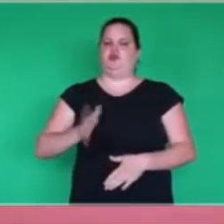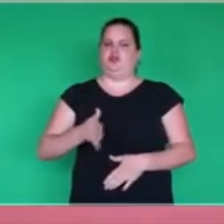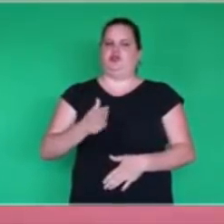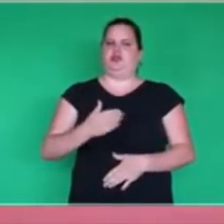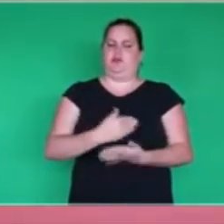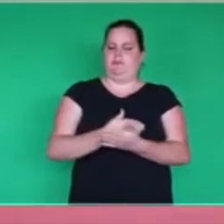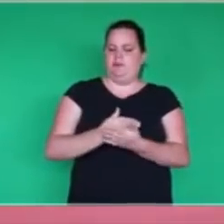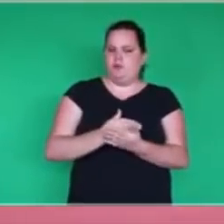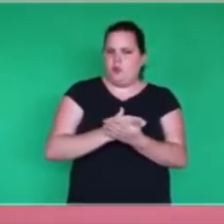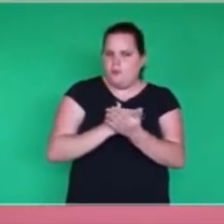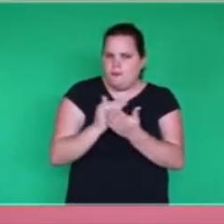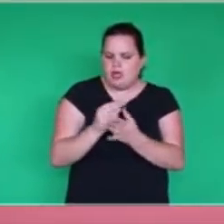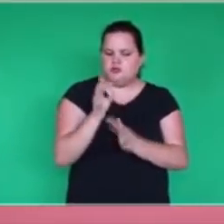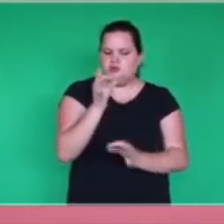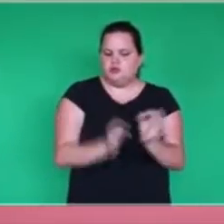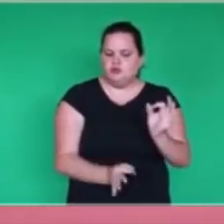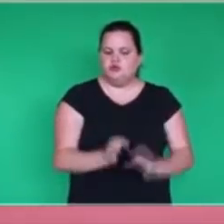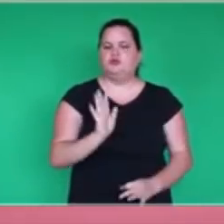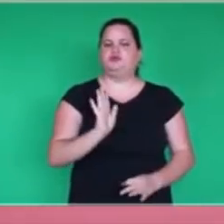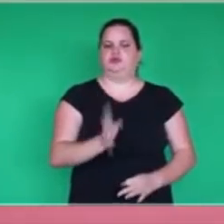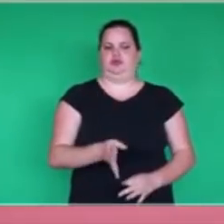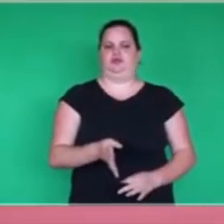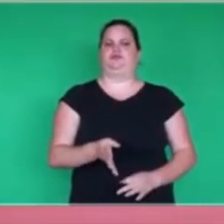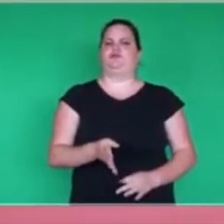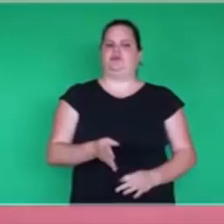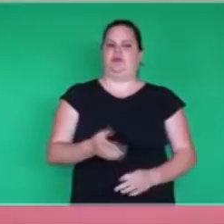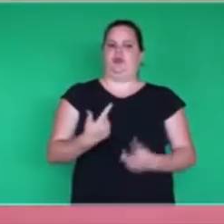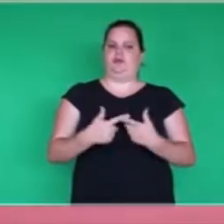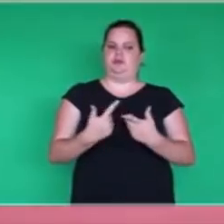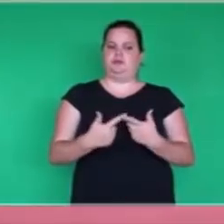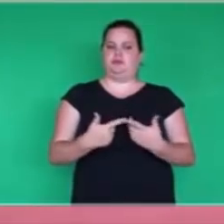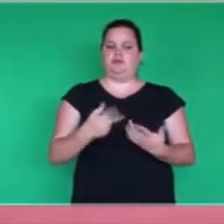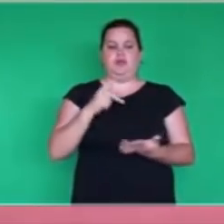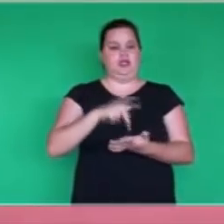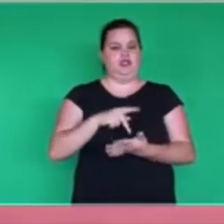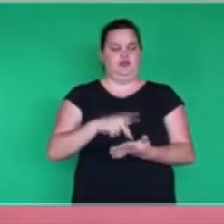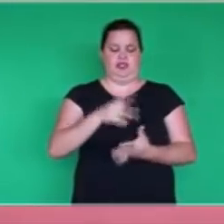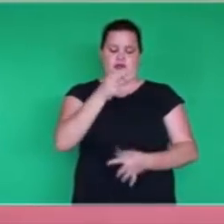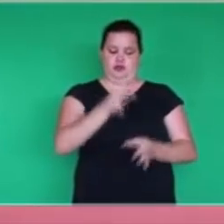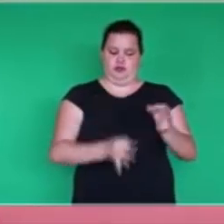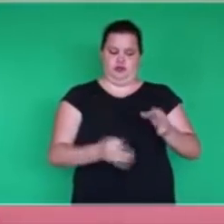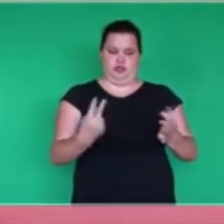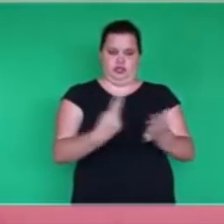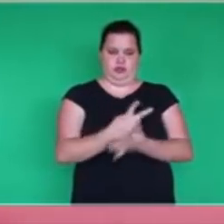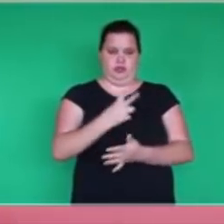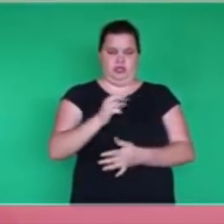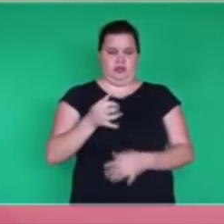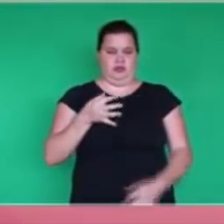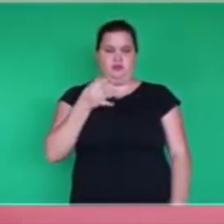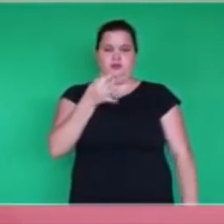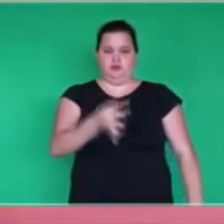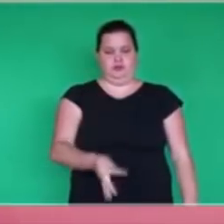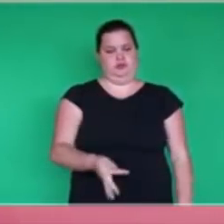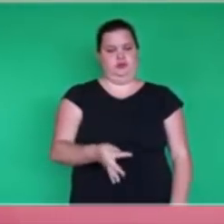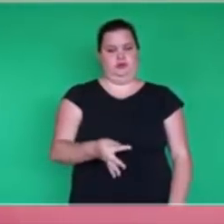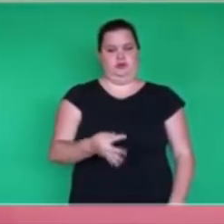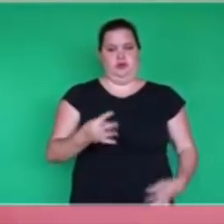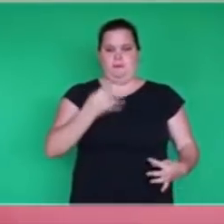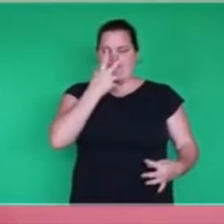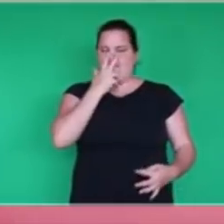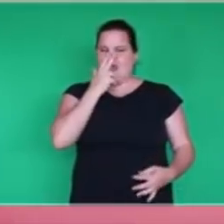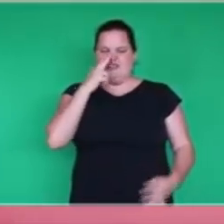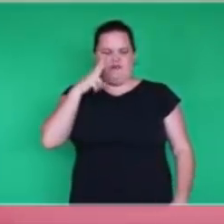juízo. Na verdade, os juízos que virão depois, com toda